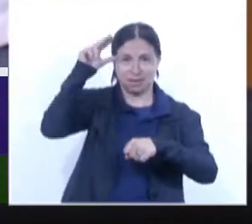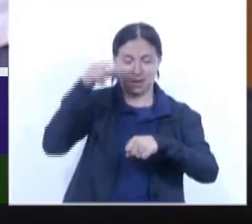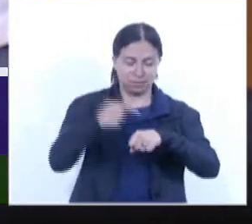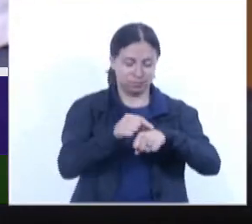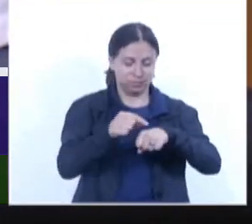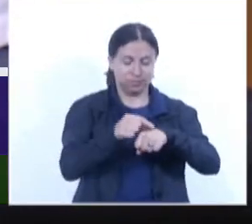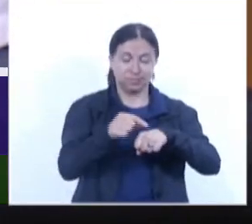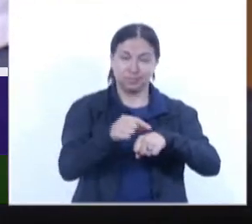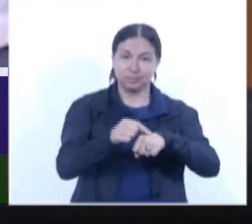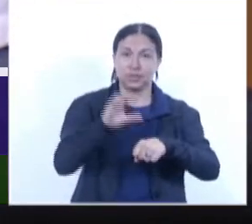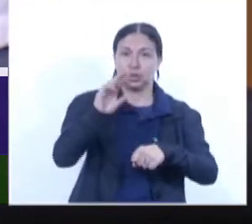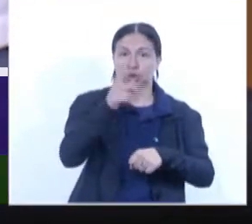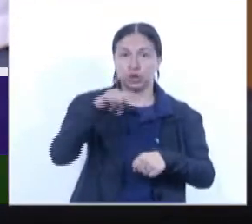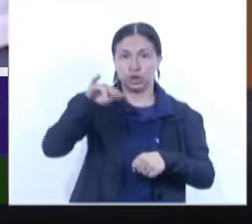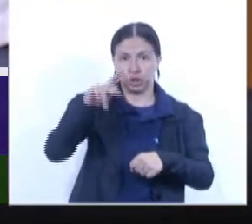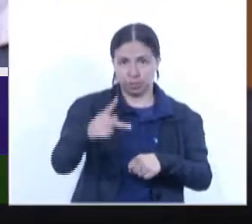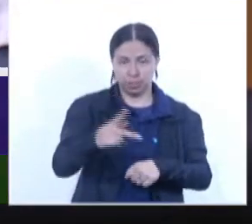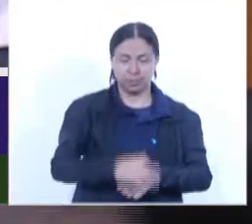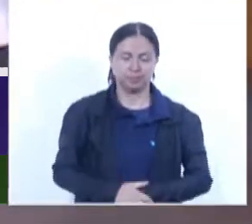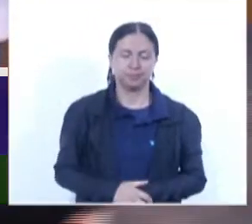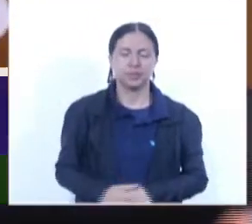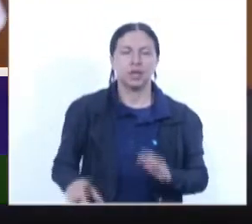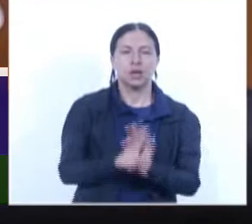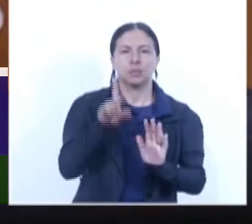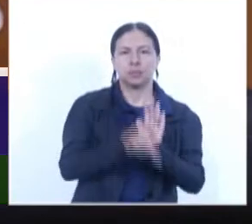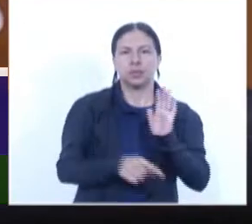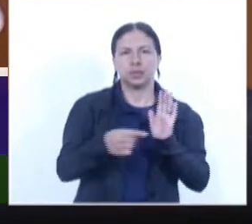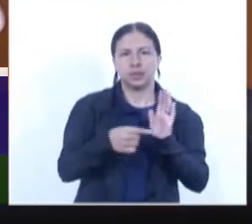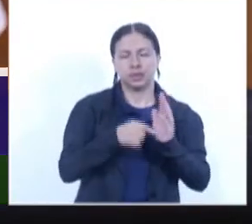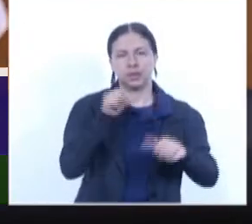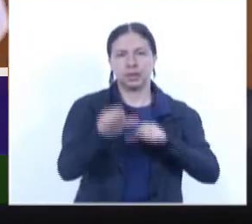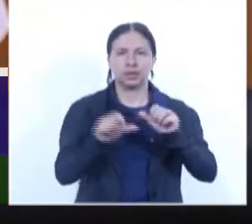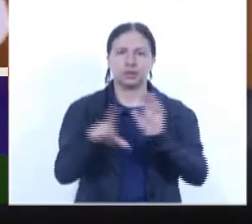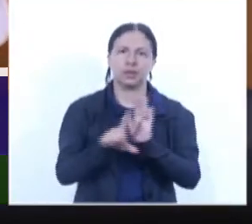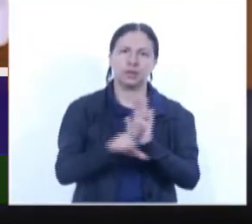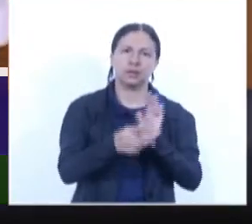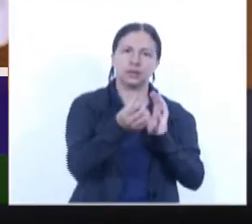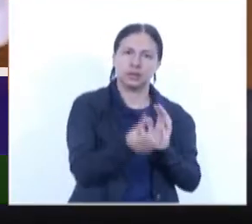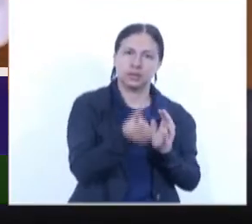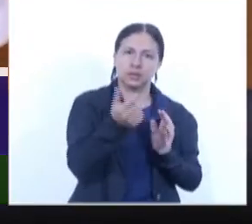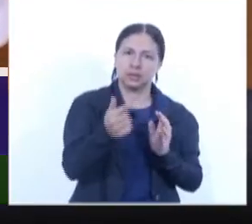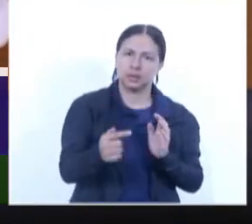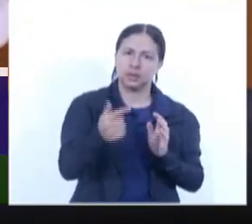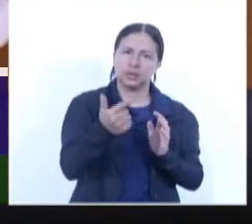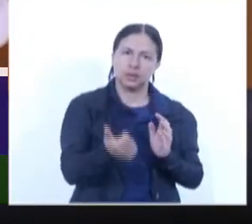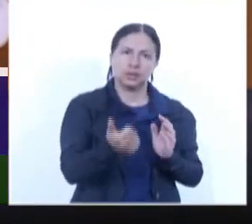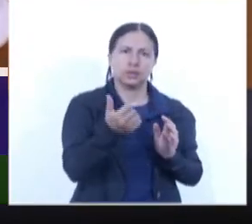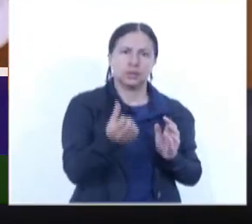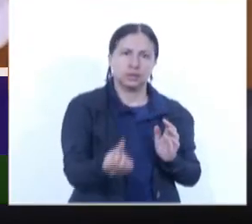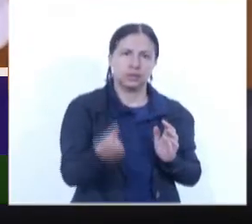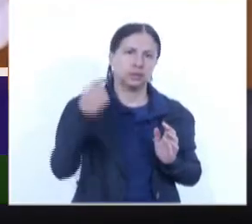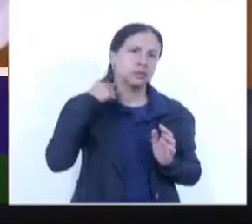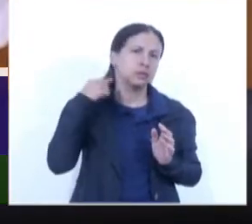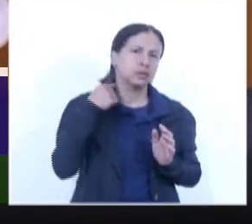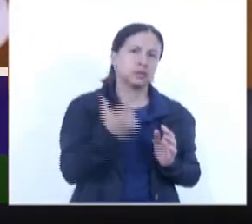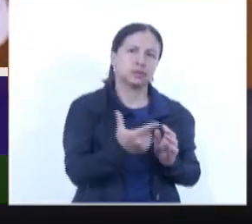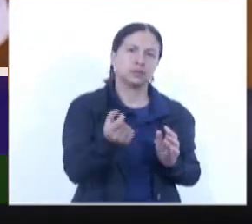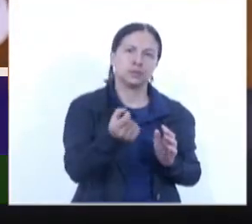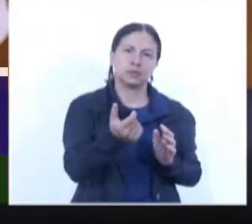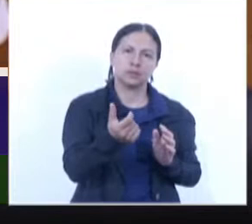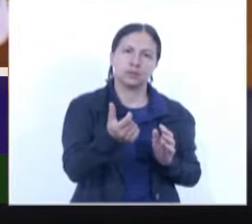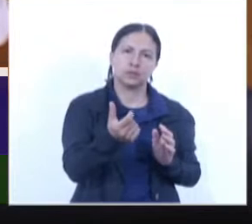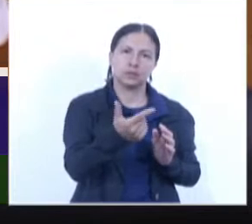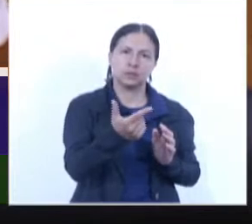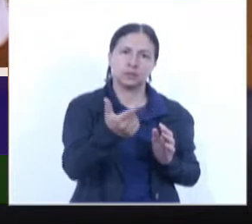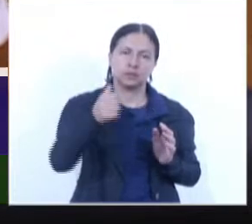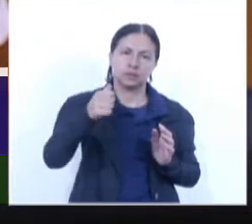16/23 que altera a lei complementar 671 de 6 de maio de 2019 suas operações que